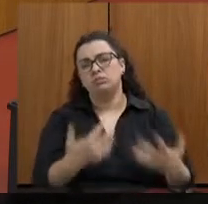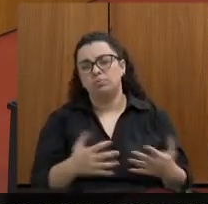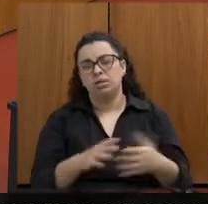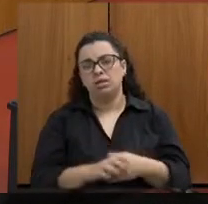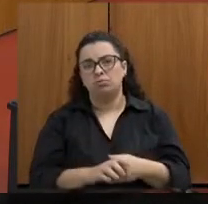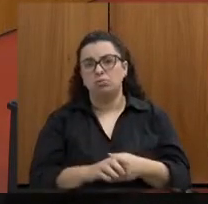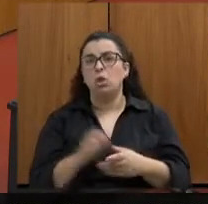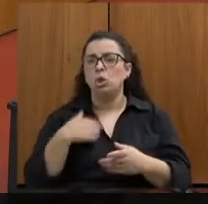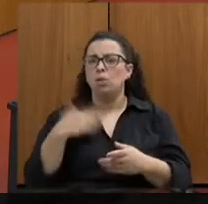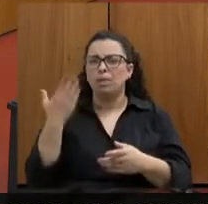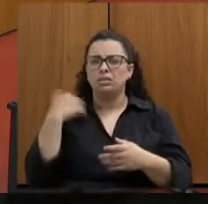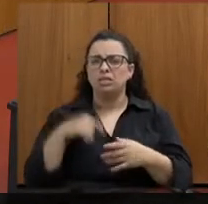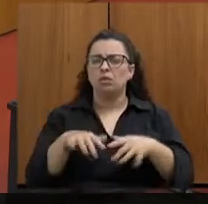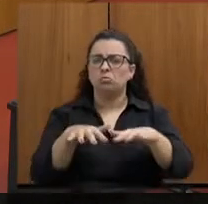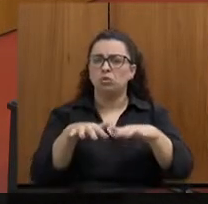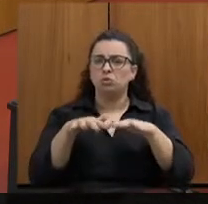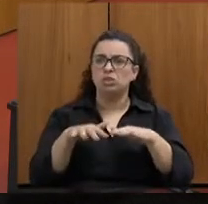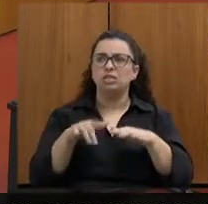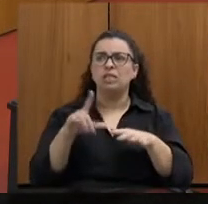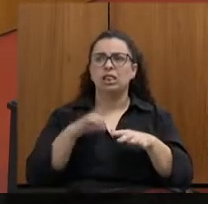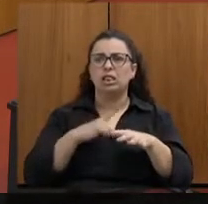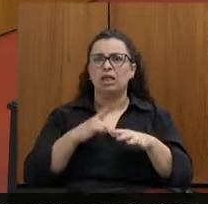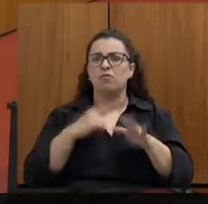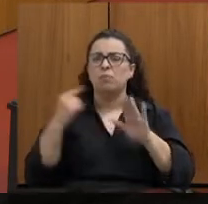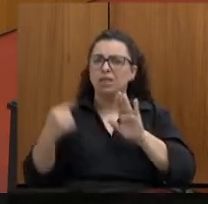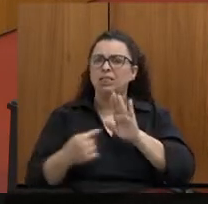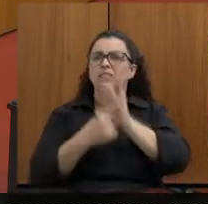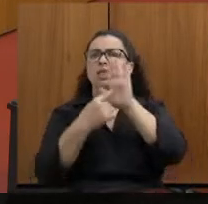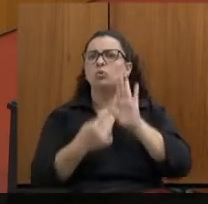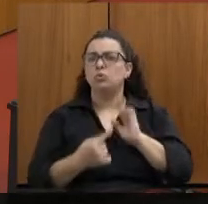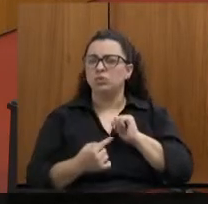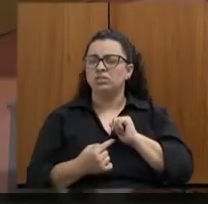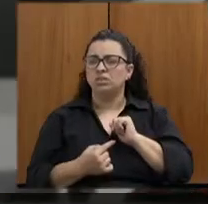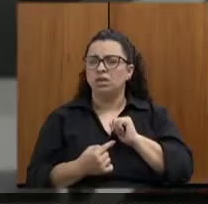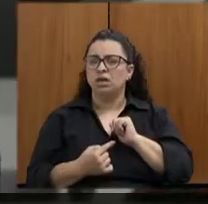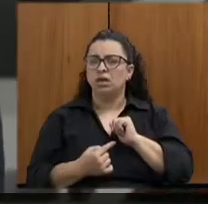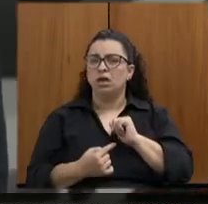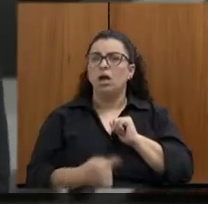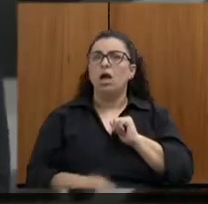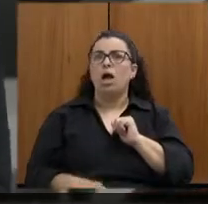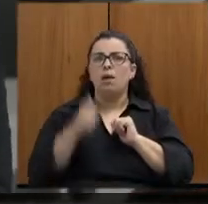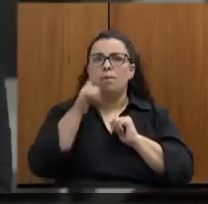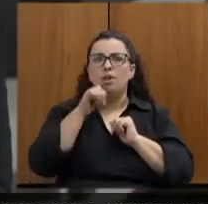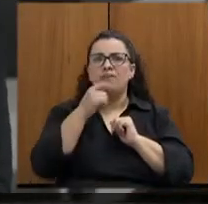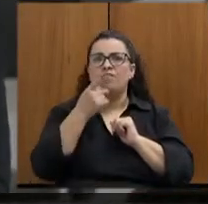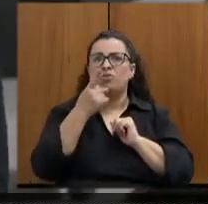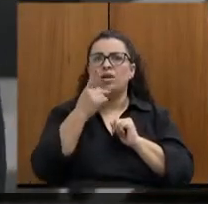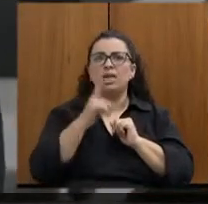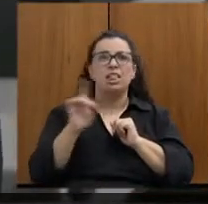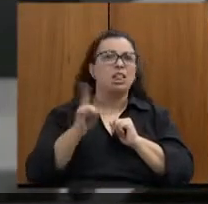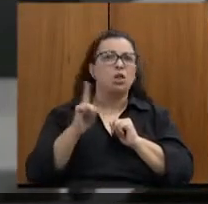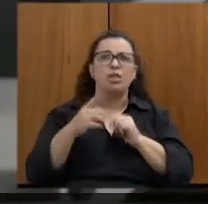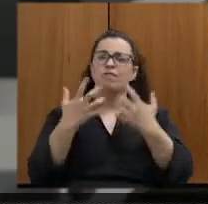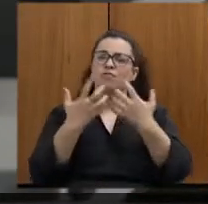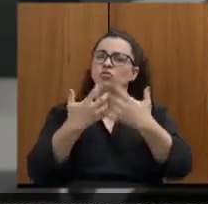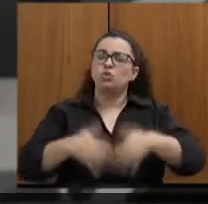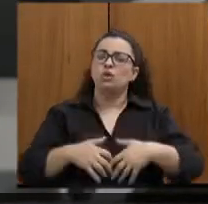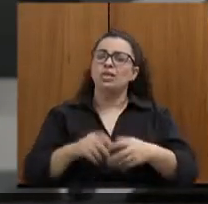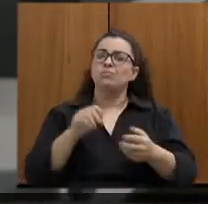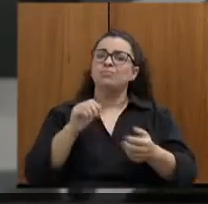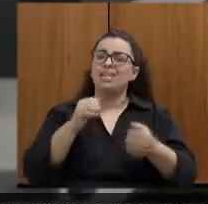recebemos uma denúncia, uma manifestação de um não funcionamento adequado do